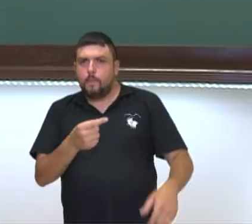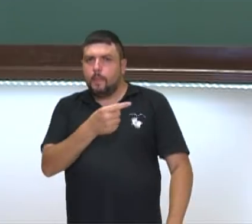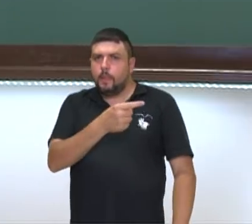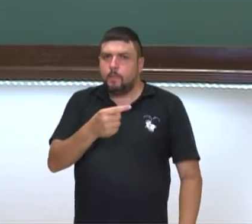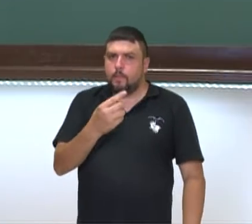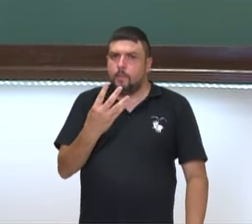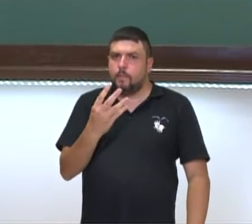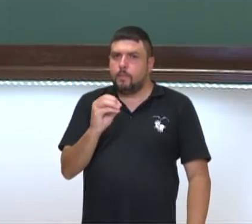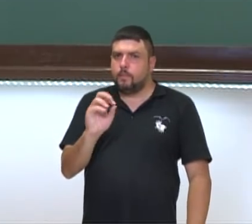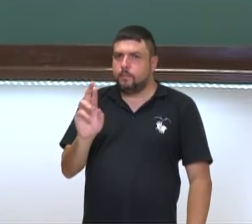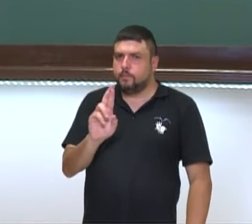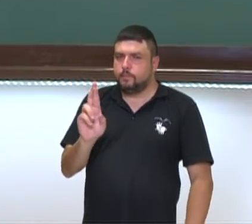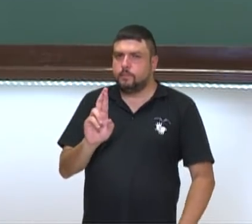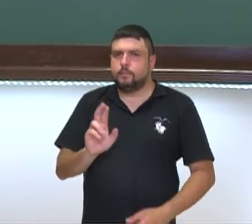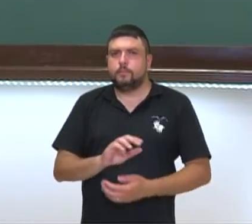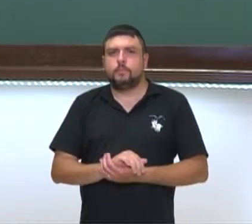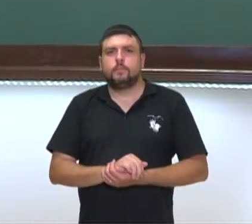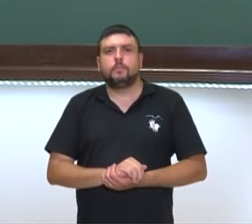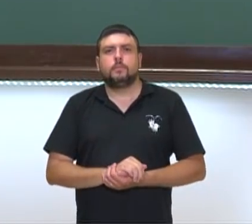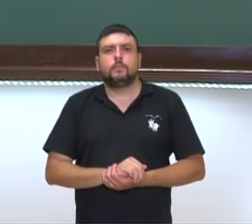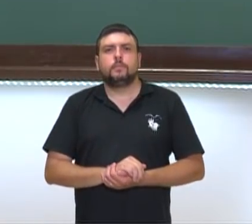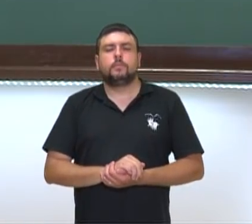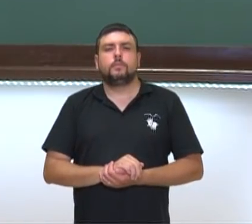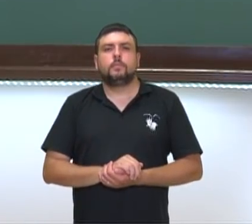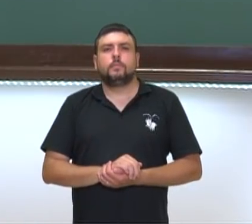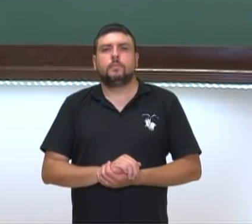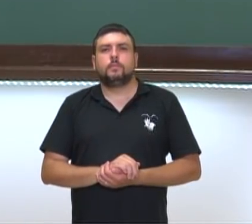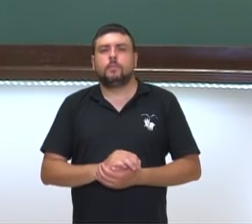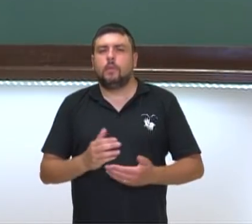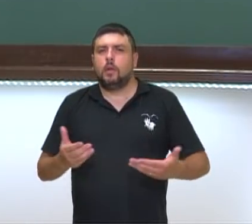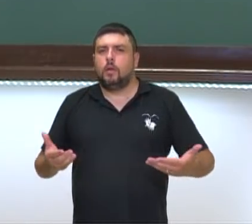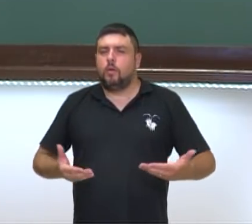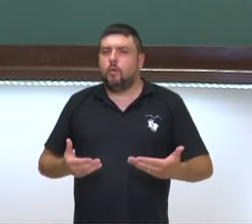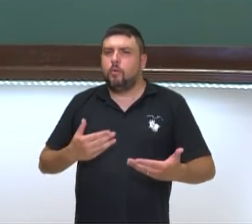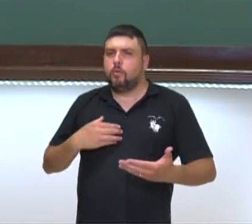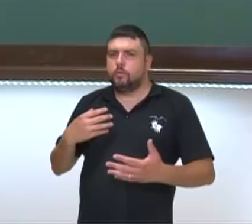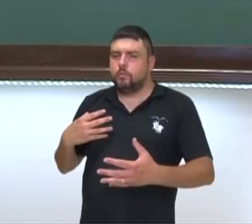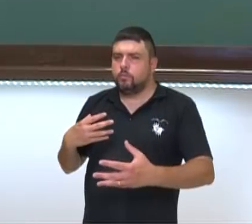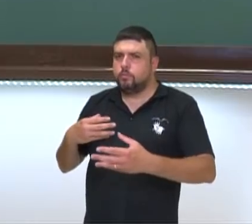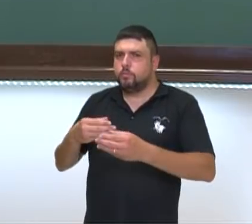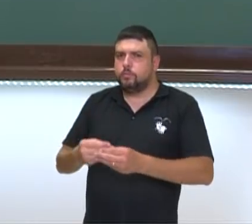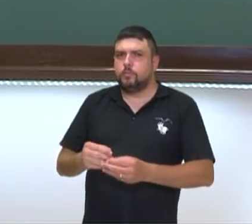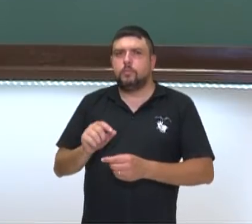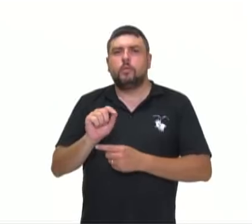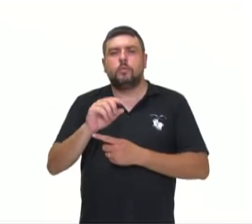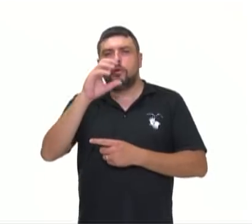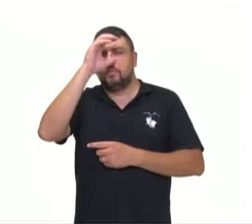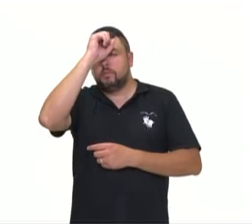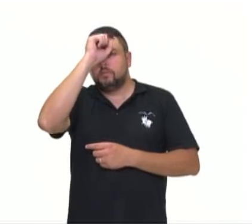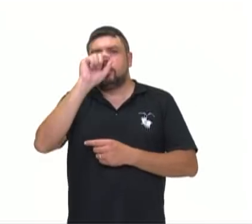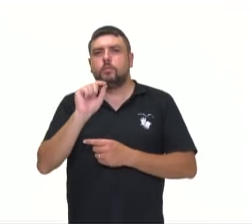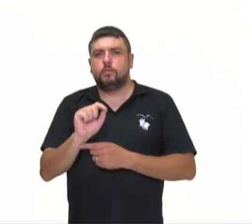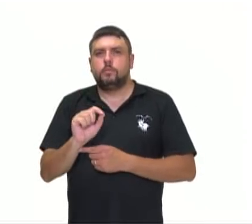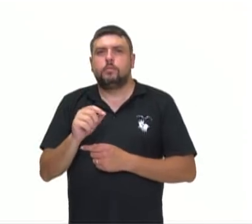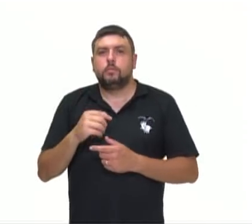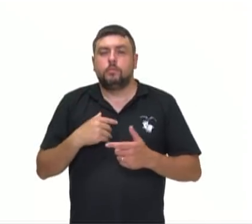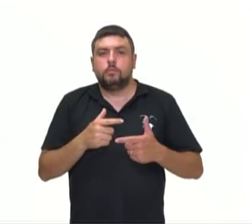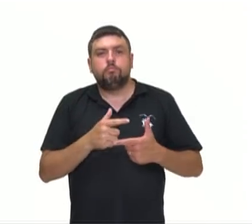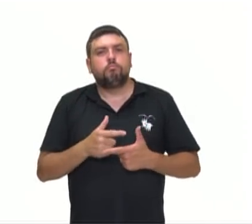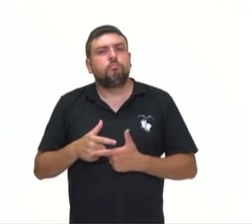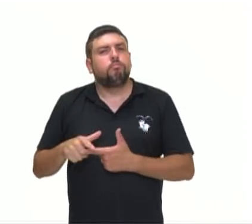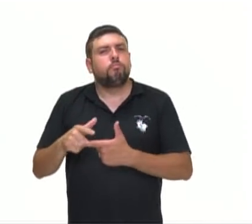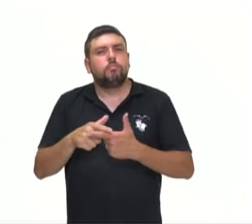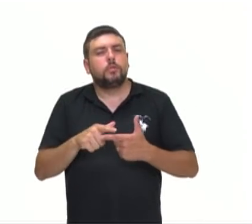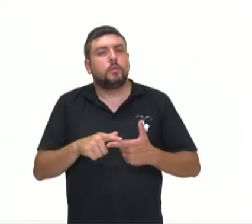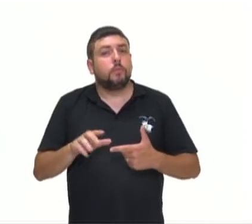R$40. Beleza? Com isso, o que a gente aprendeu nesta aula? Representamos situações, problemas